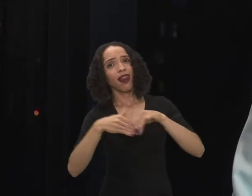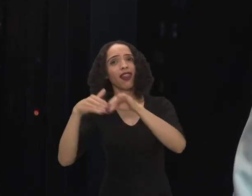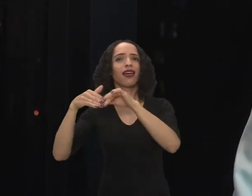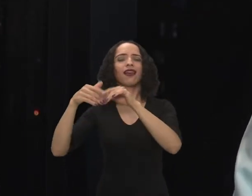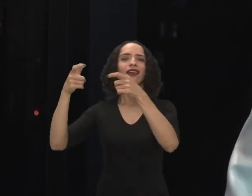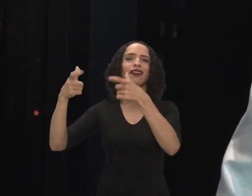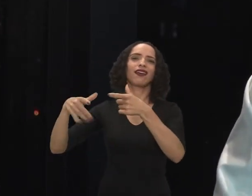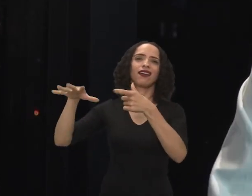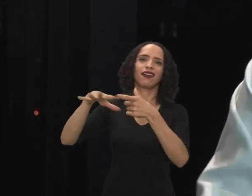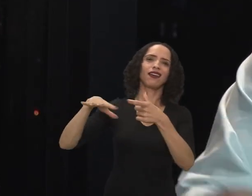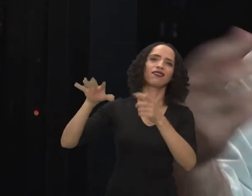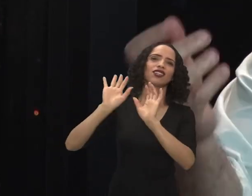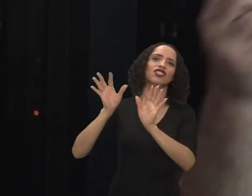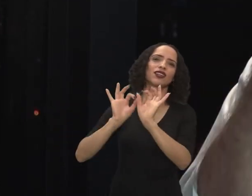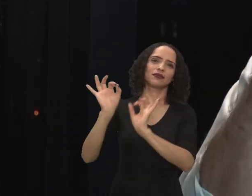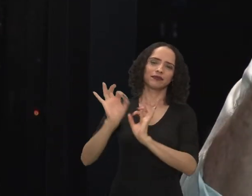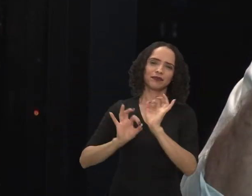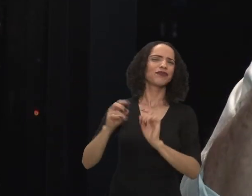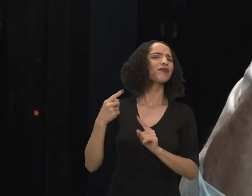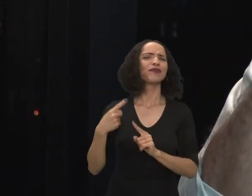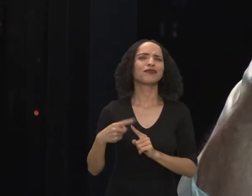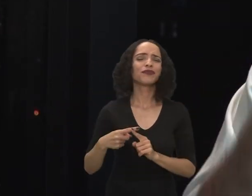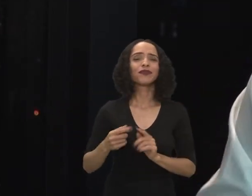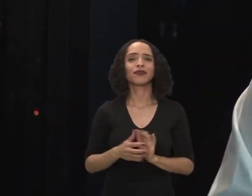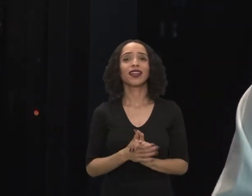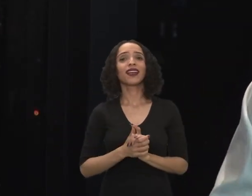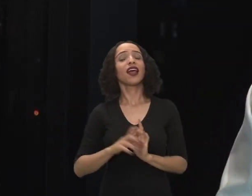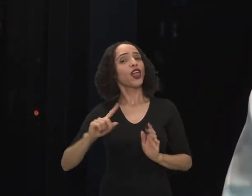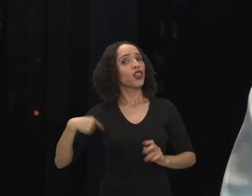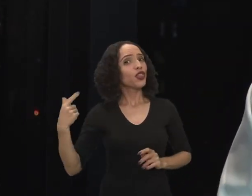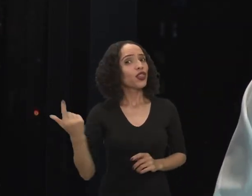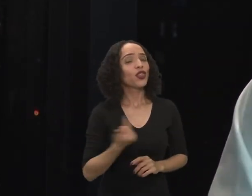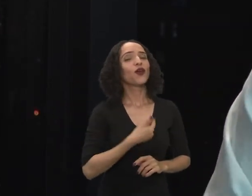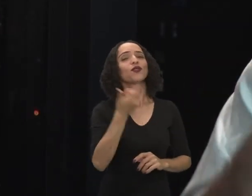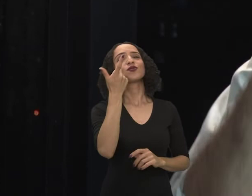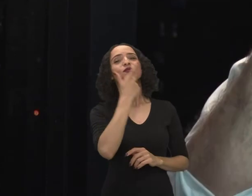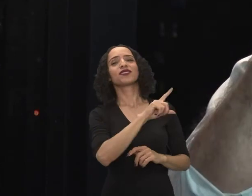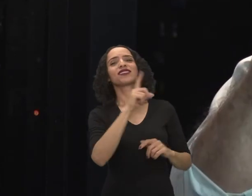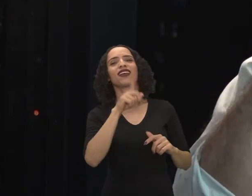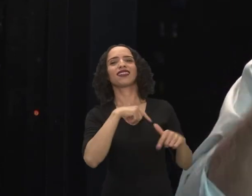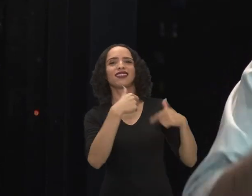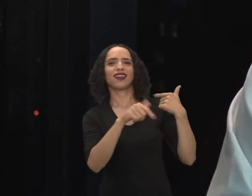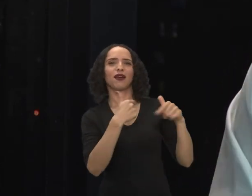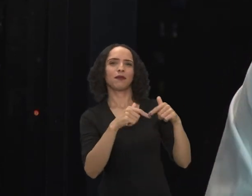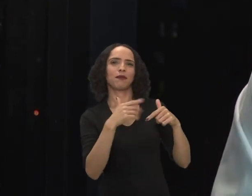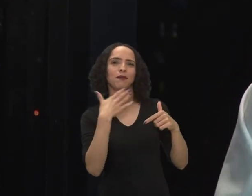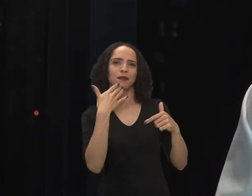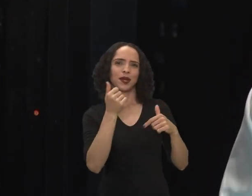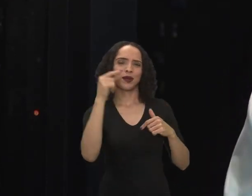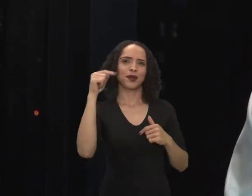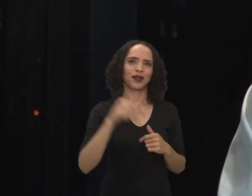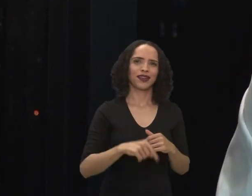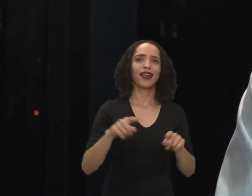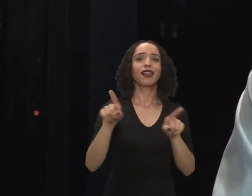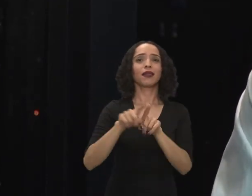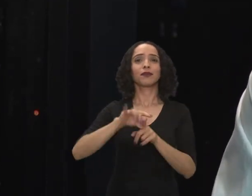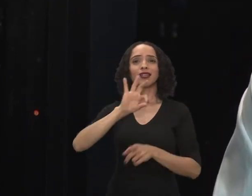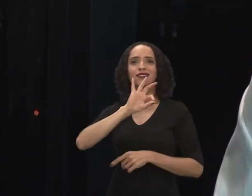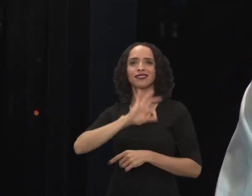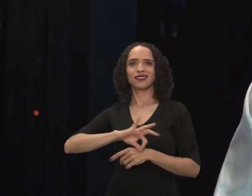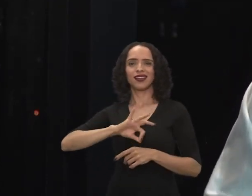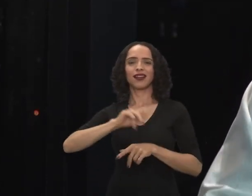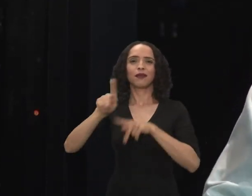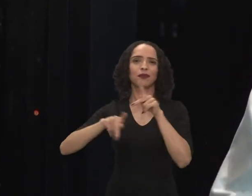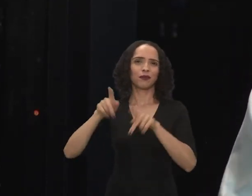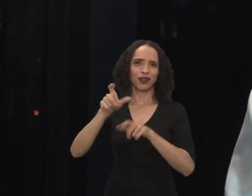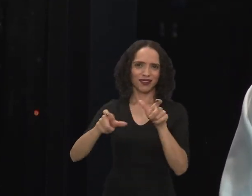o produto processado, exporta esse produto processado. Por quê? Porque aí a gente consegue gerar emprego aqui